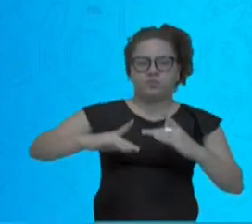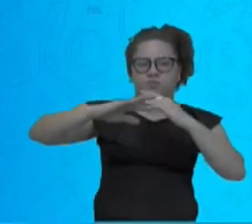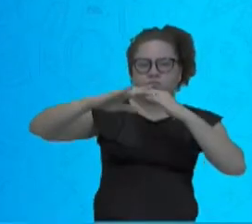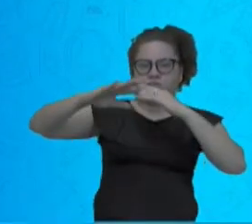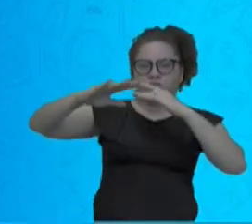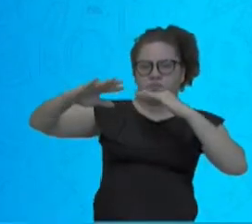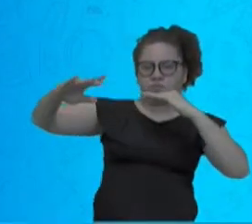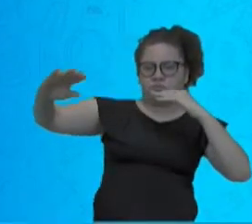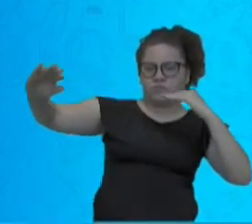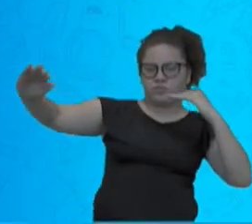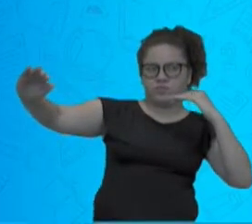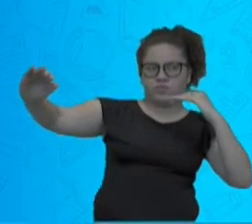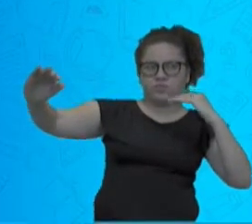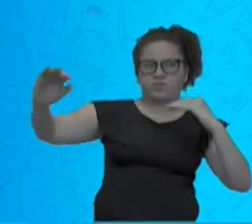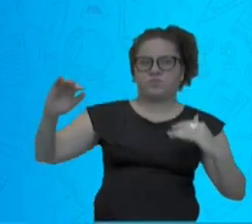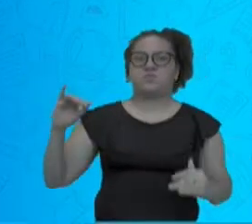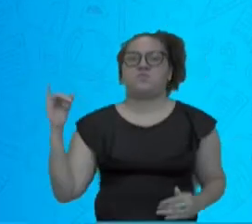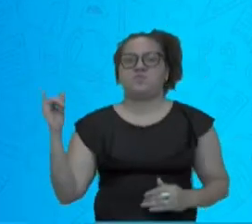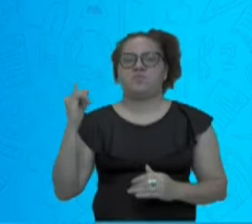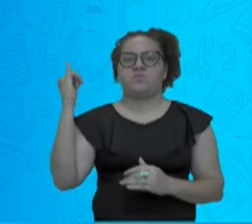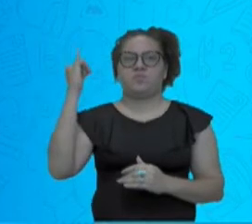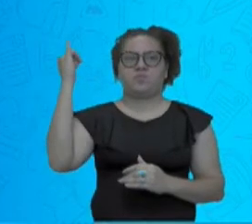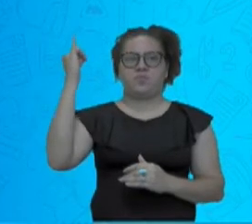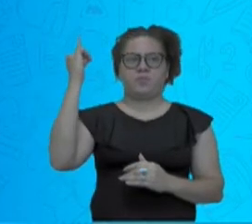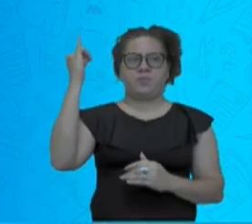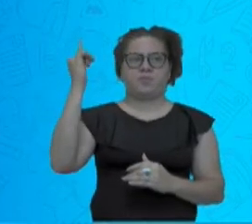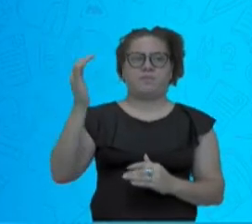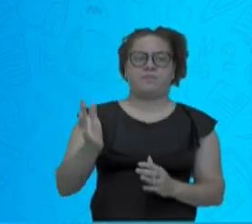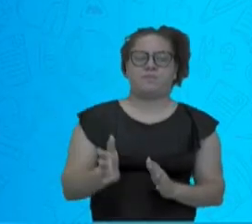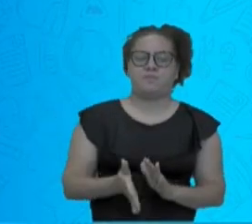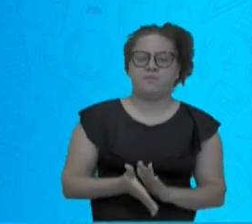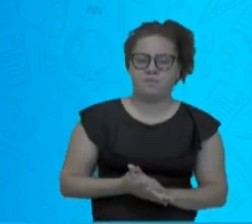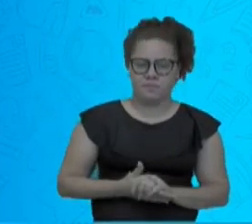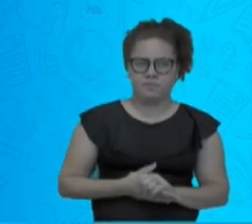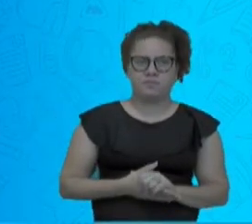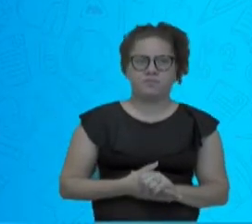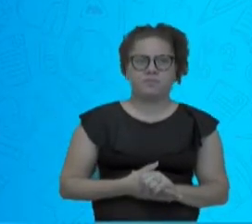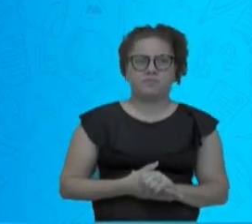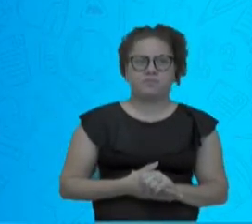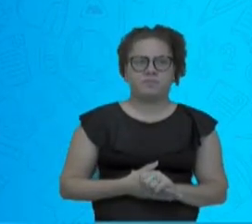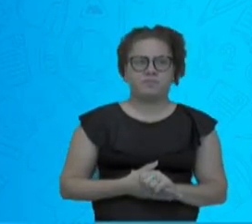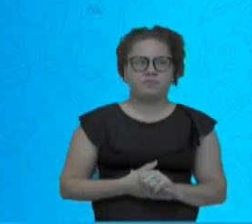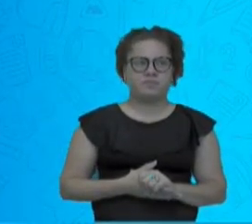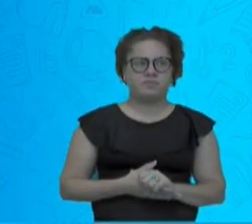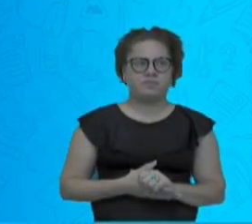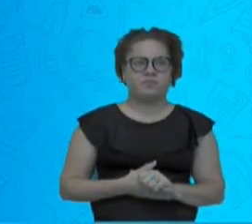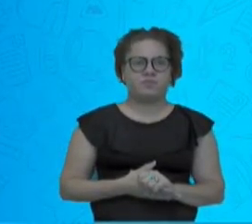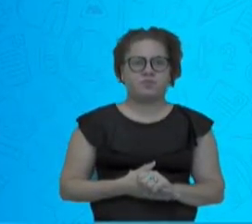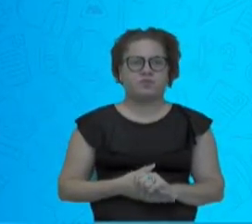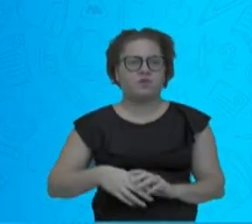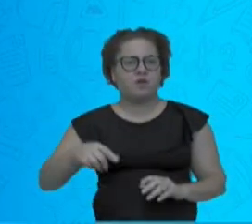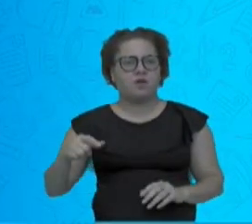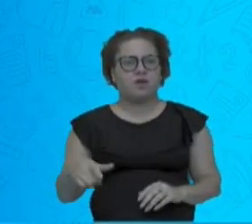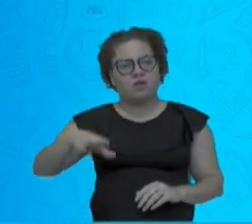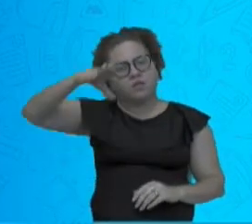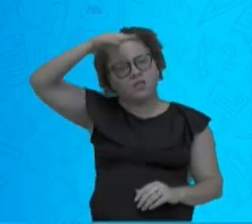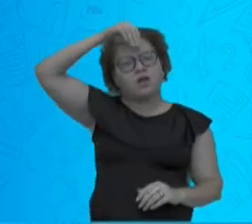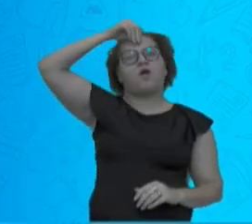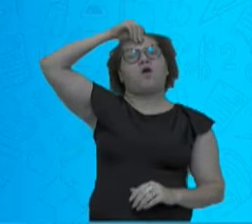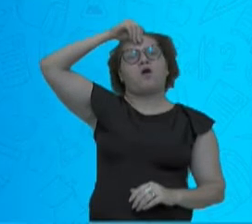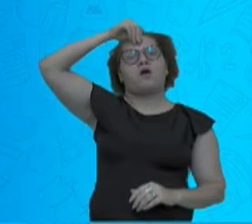nós temos principalmente as planícies. Agora, gravem bem, eu disse a